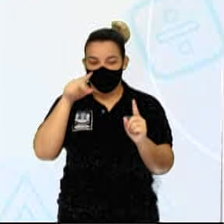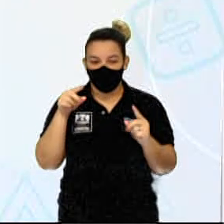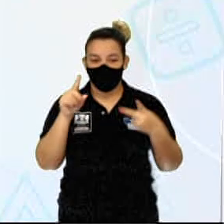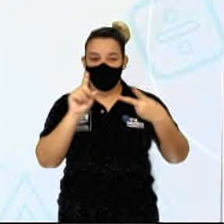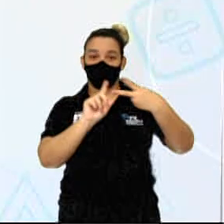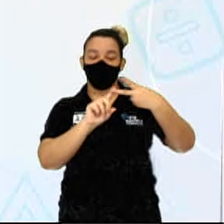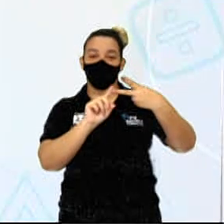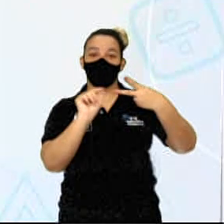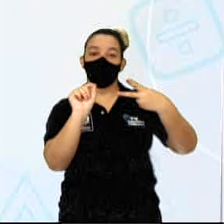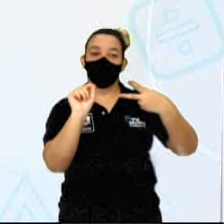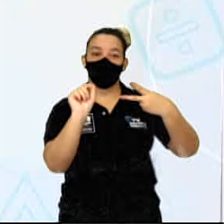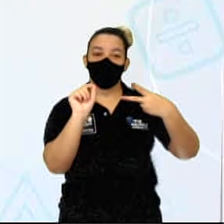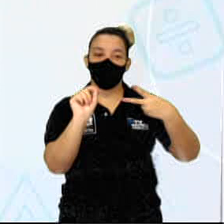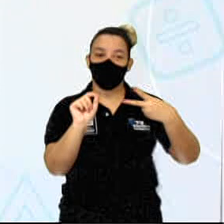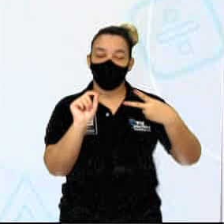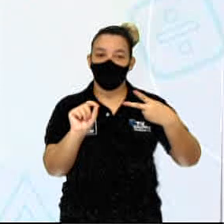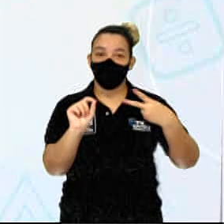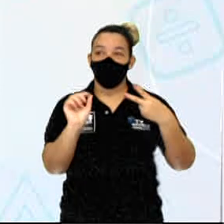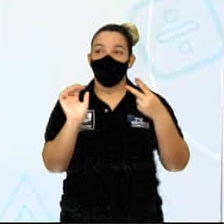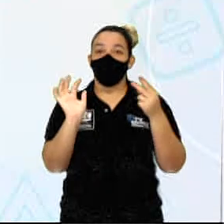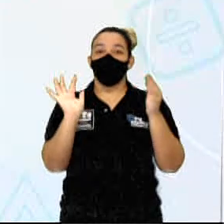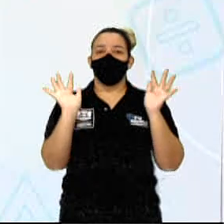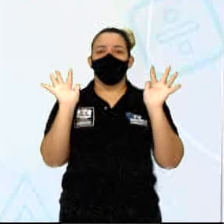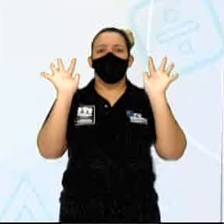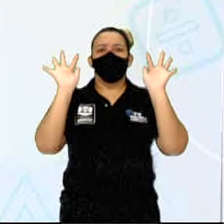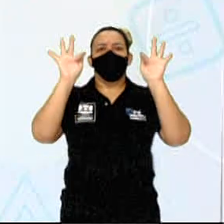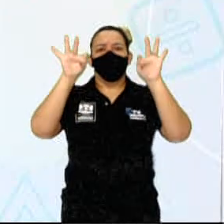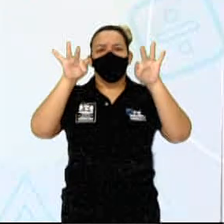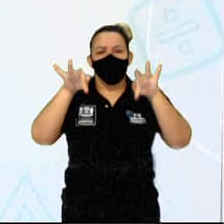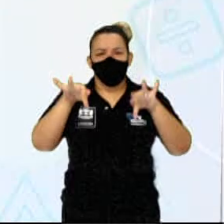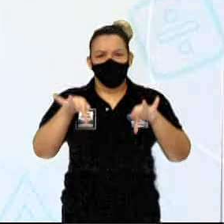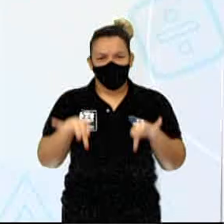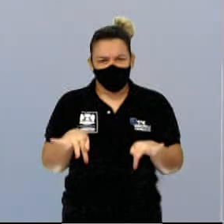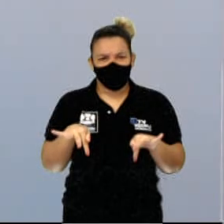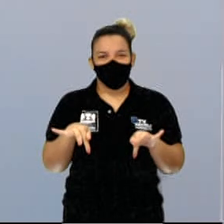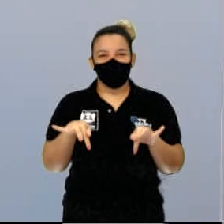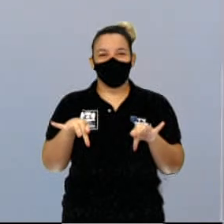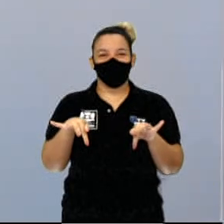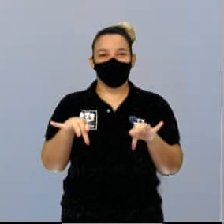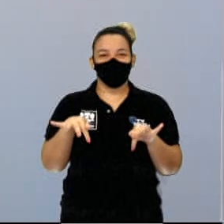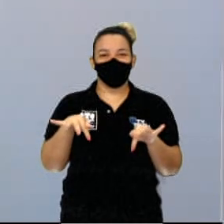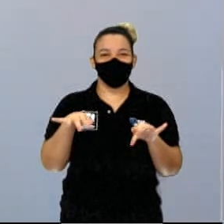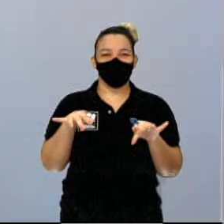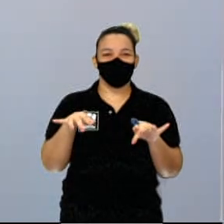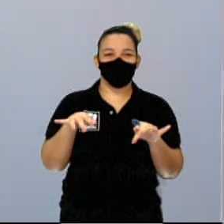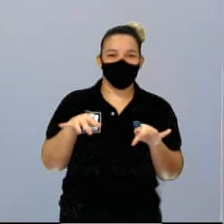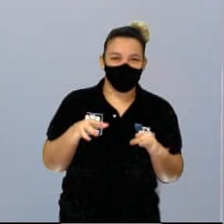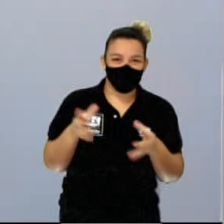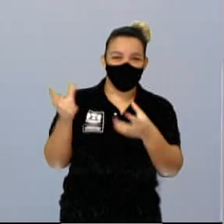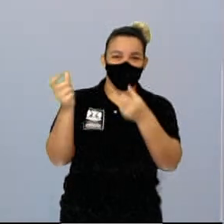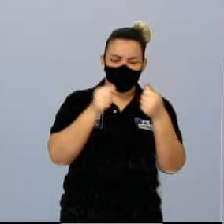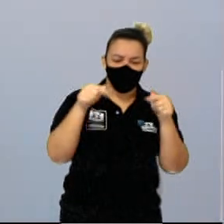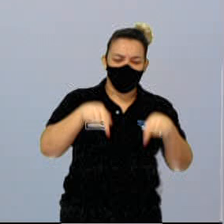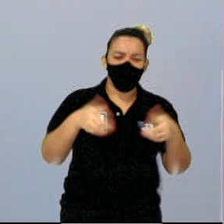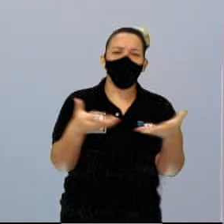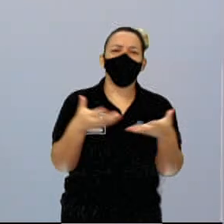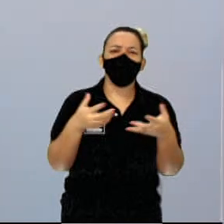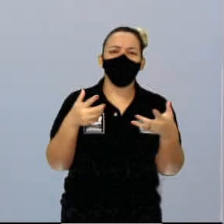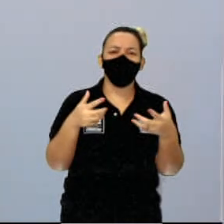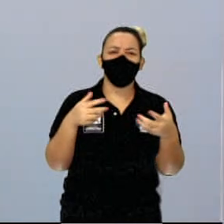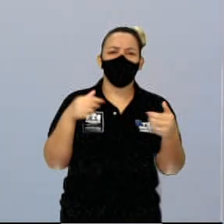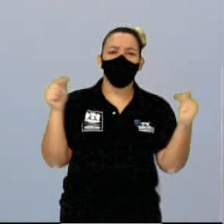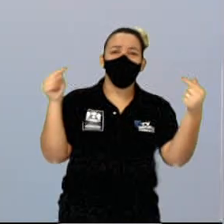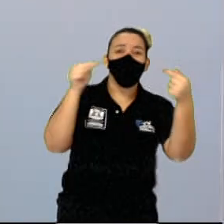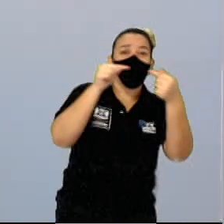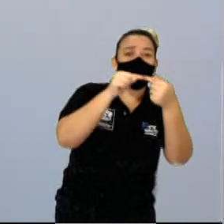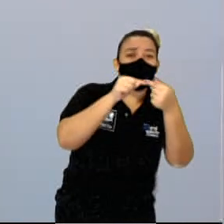no final, tanto maior será o tamanho do nosso empenho desde o início. E aí, se a gente puxar para nosso dia a dia, para nossa vida, isso